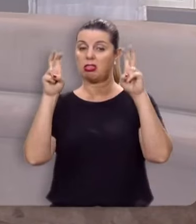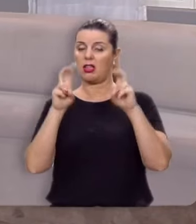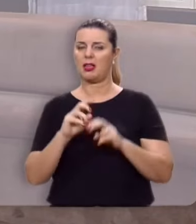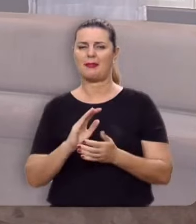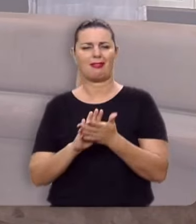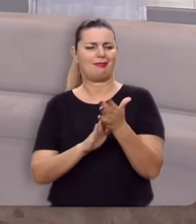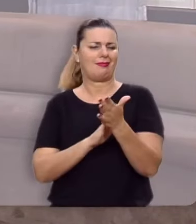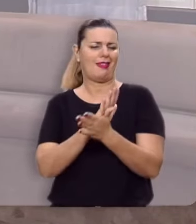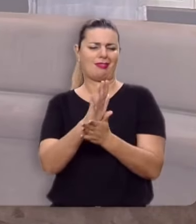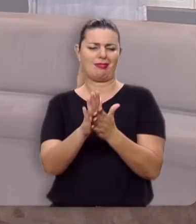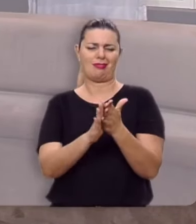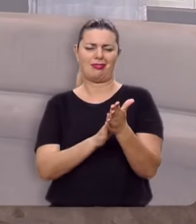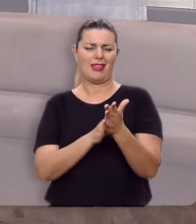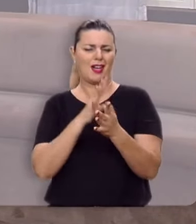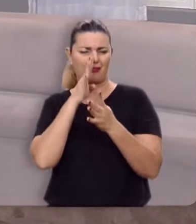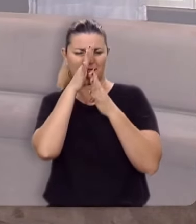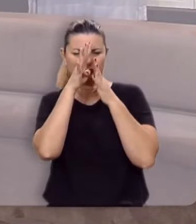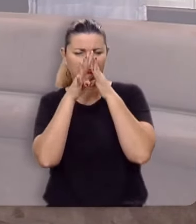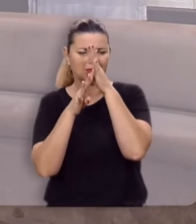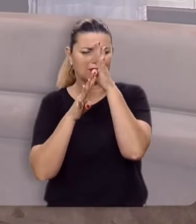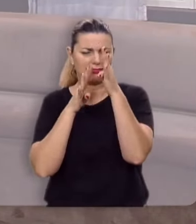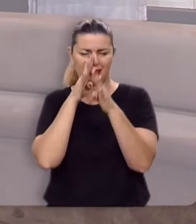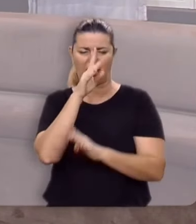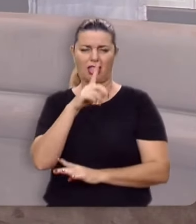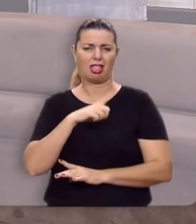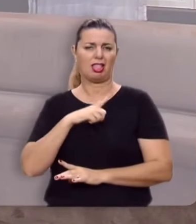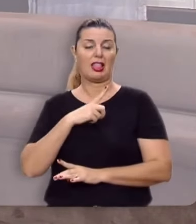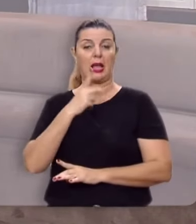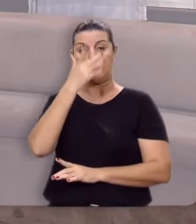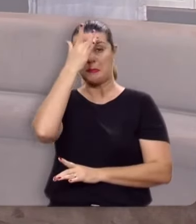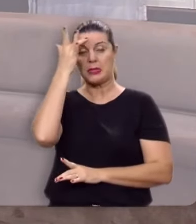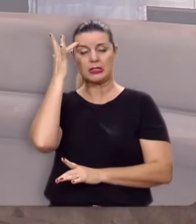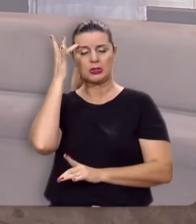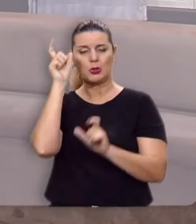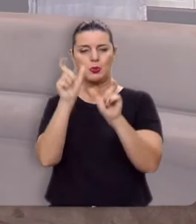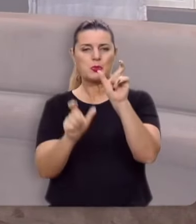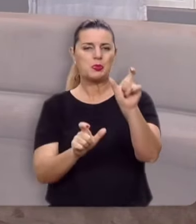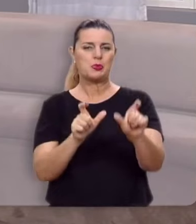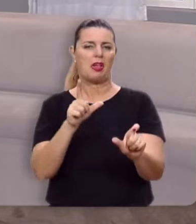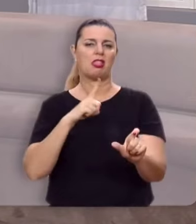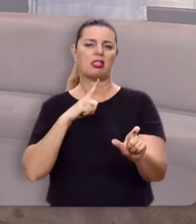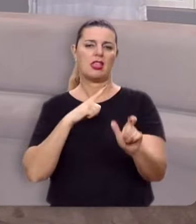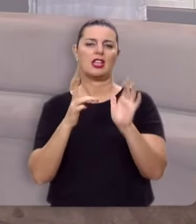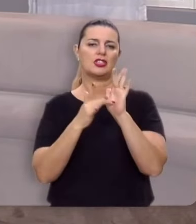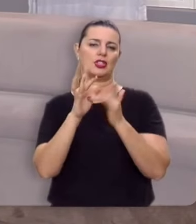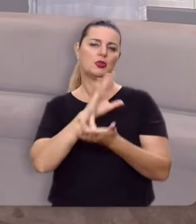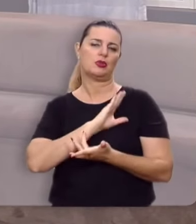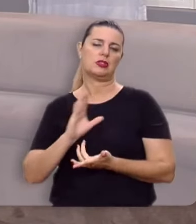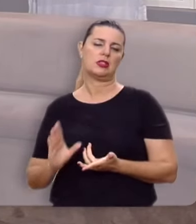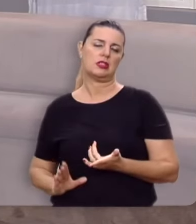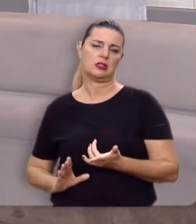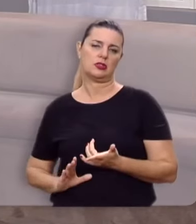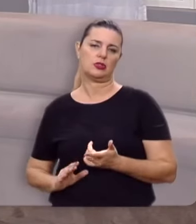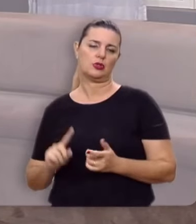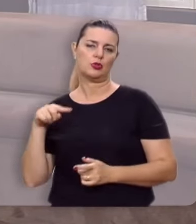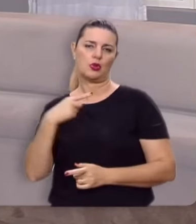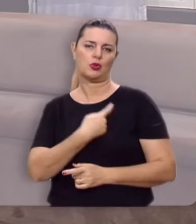tema: nenhuma condenação há para aqueles que estão em Cristo